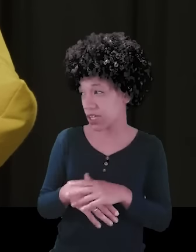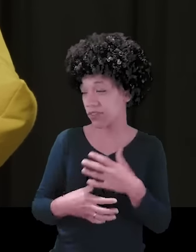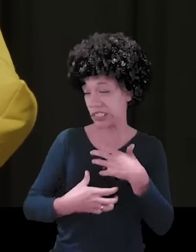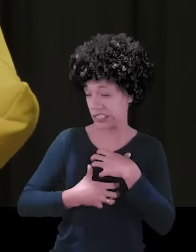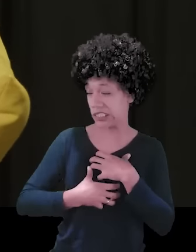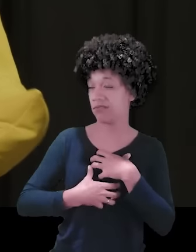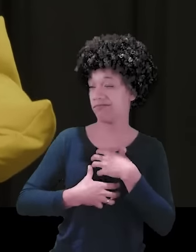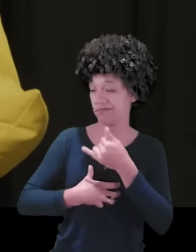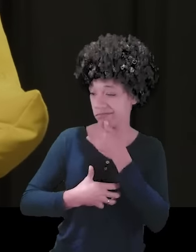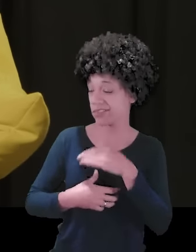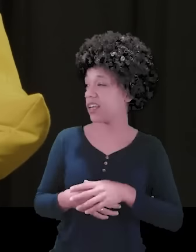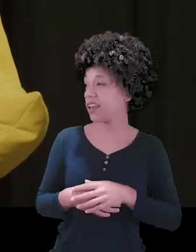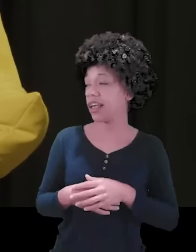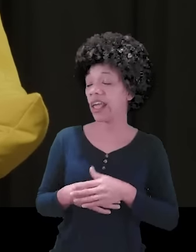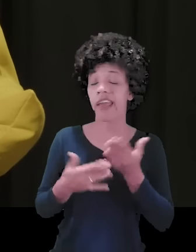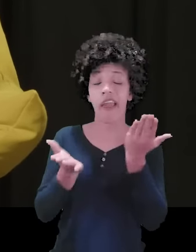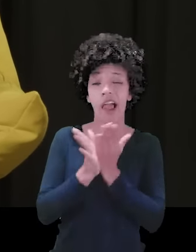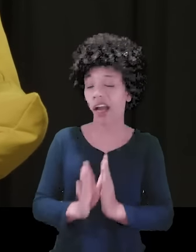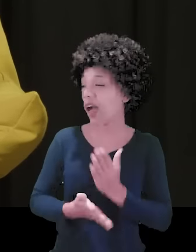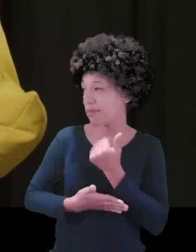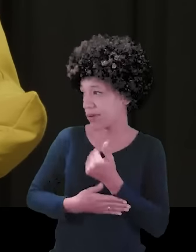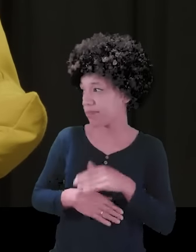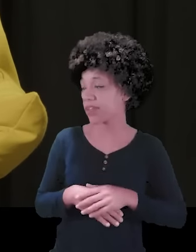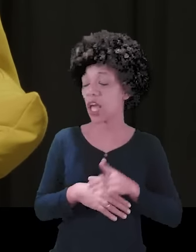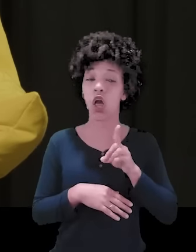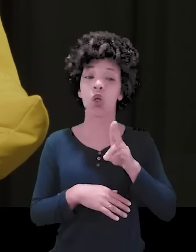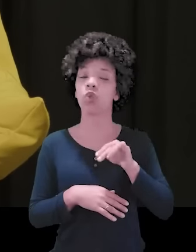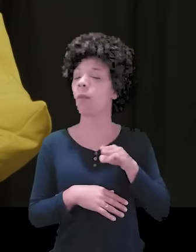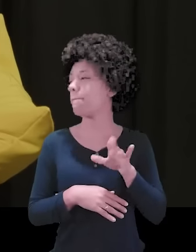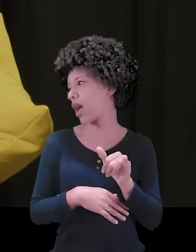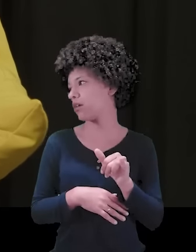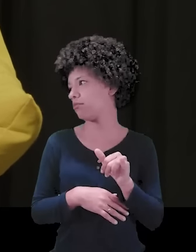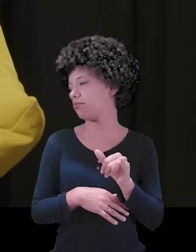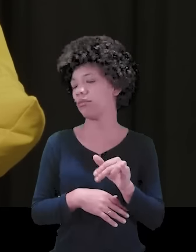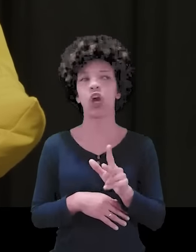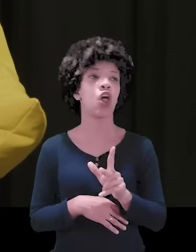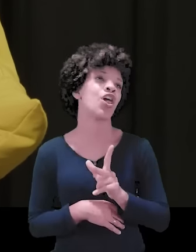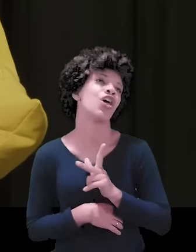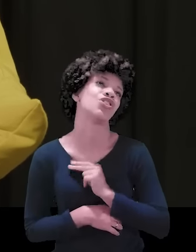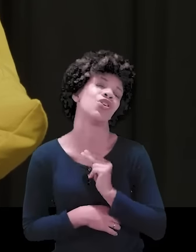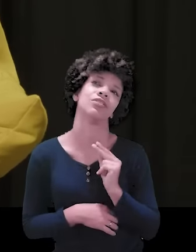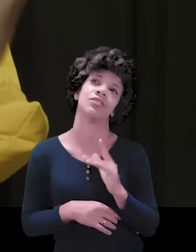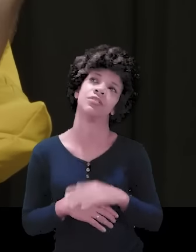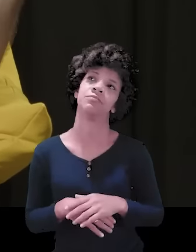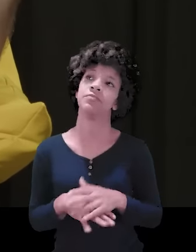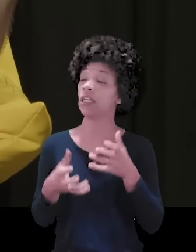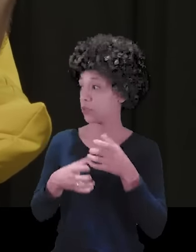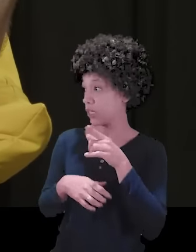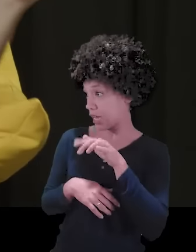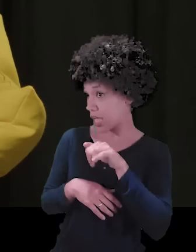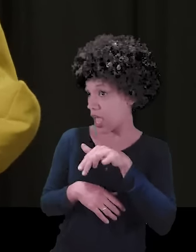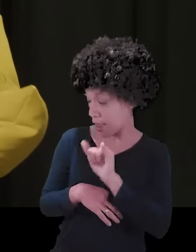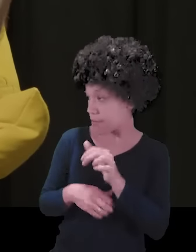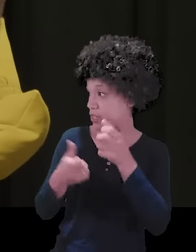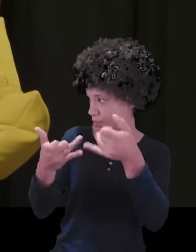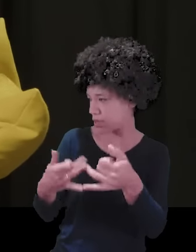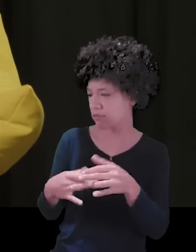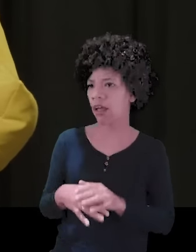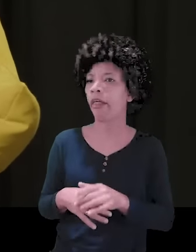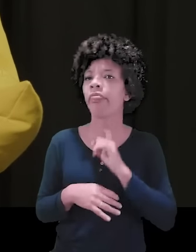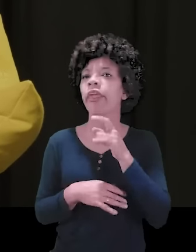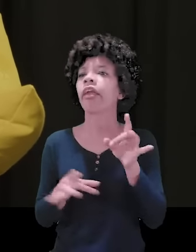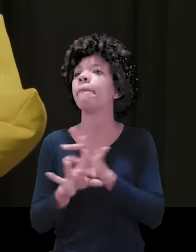gente ficou bem chateado e ela fez um jantar que a história de Dubai nós Oi e eu queria que a Emily Contasse eu